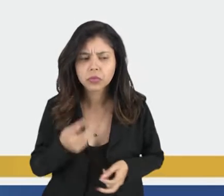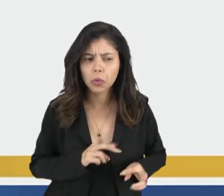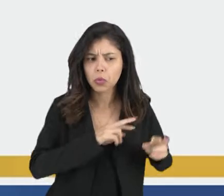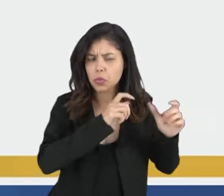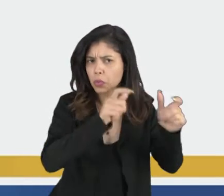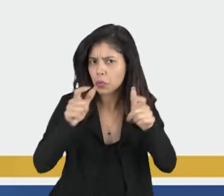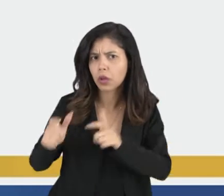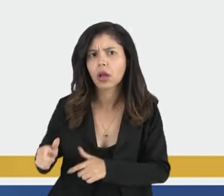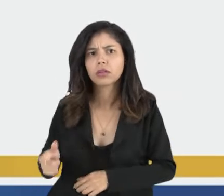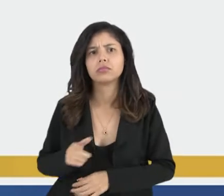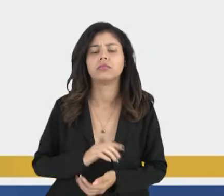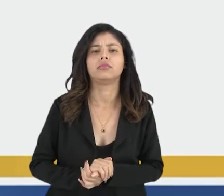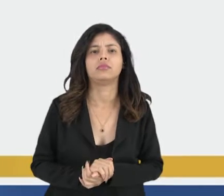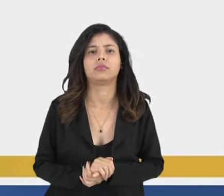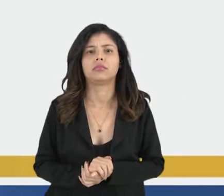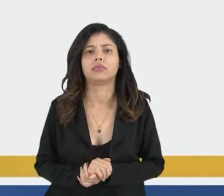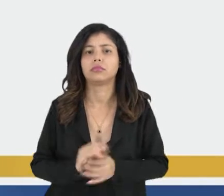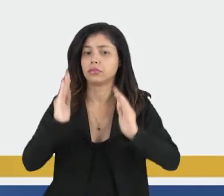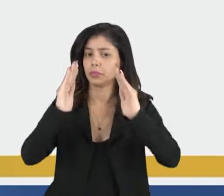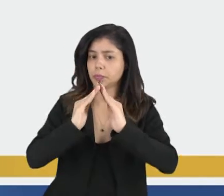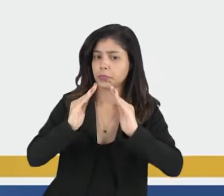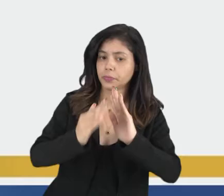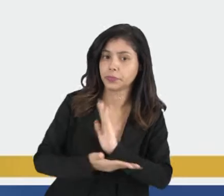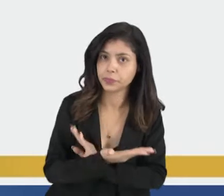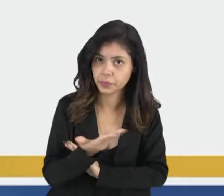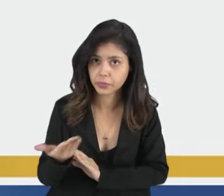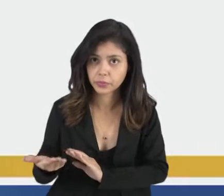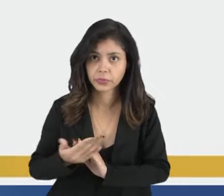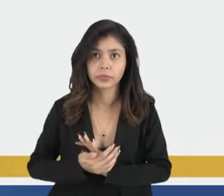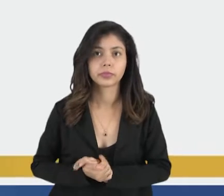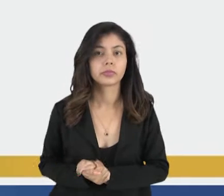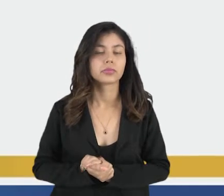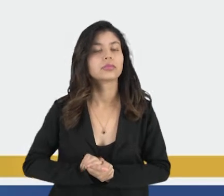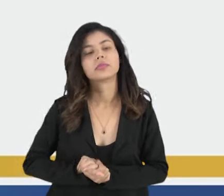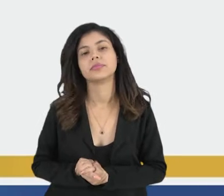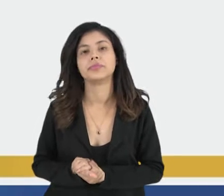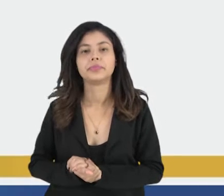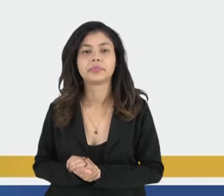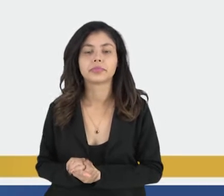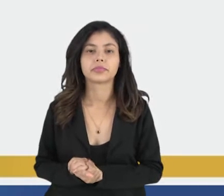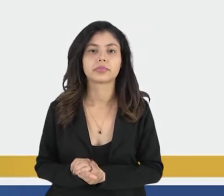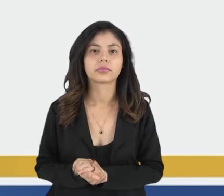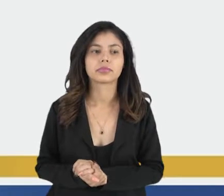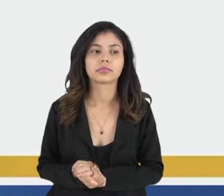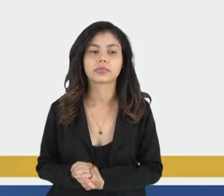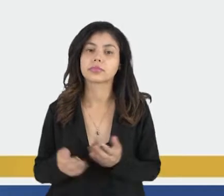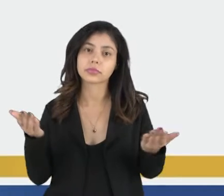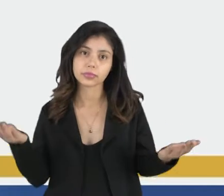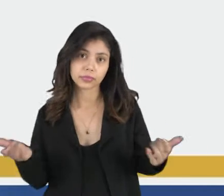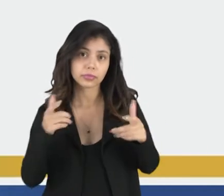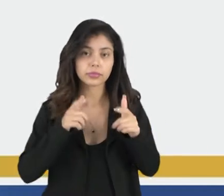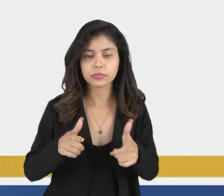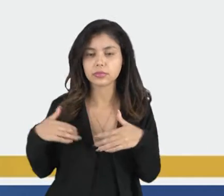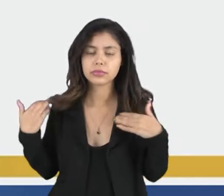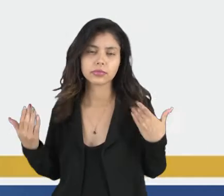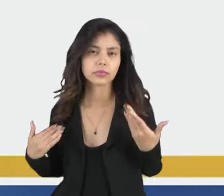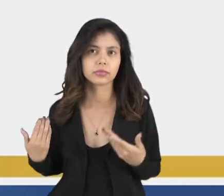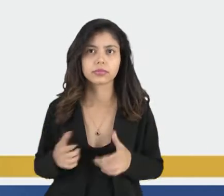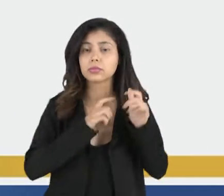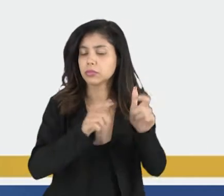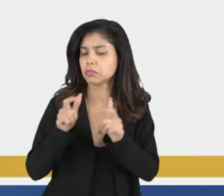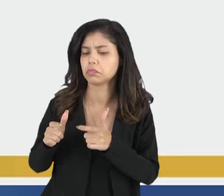lugares, ao redor da casa de vocês, da área de lazer, onde vocês